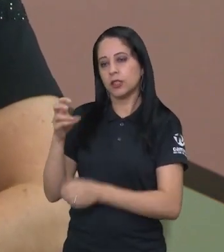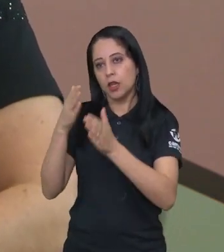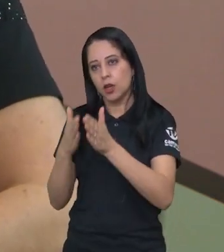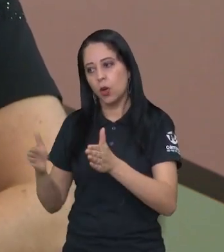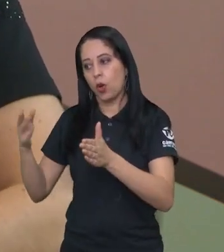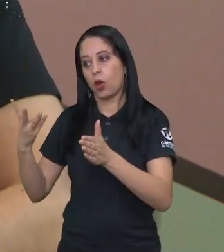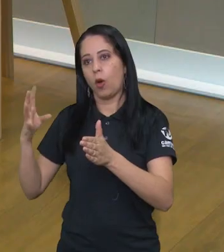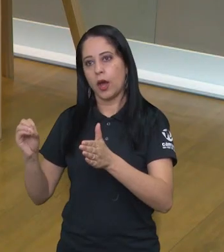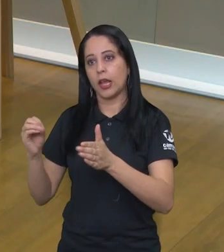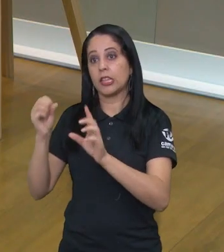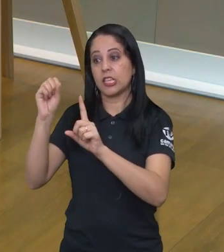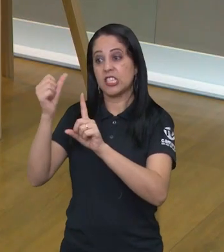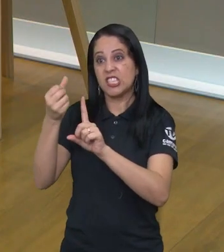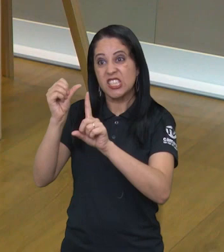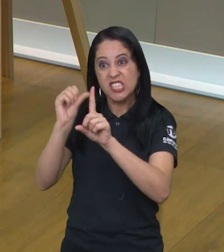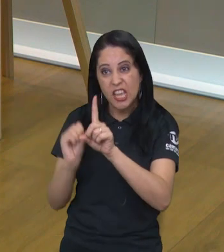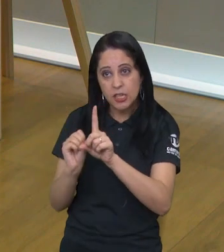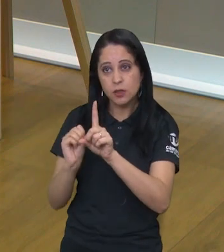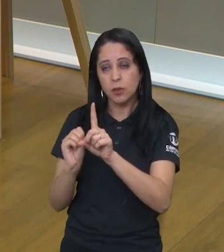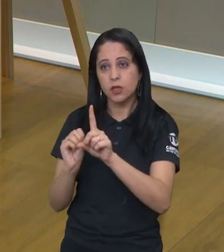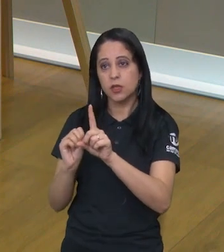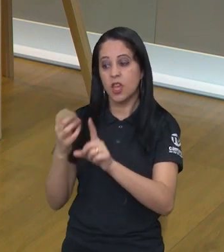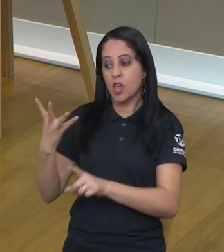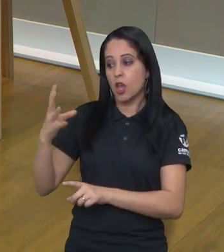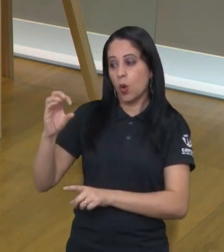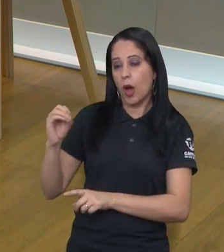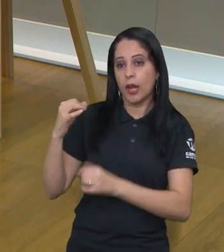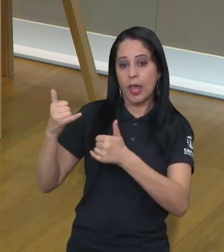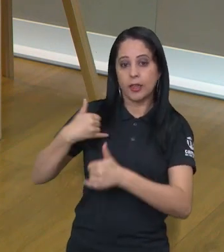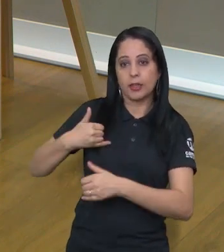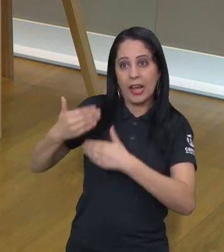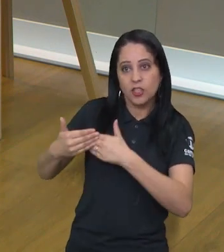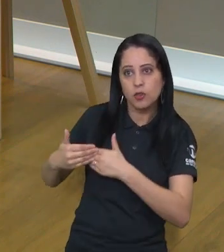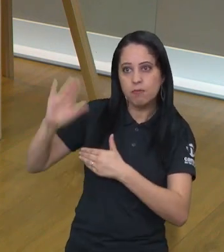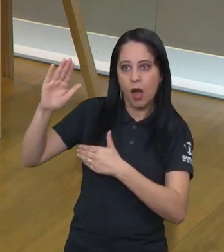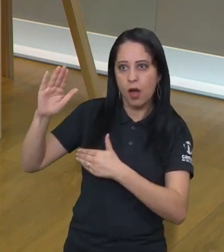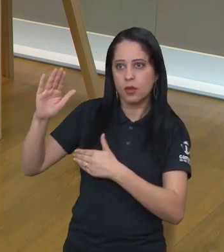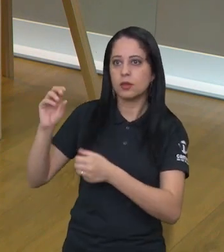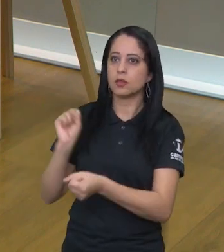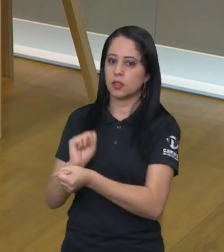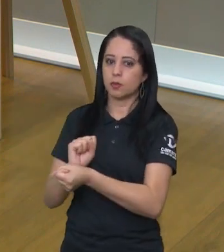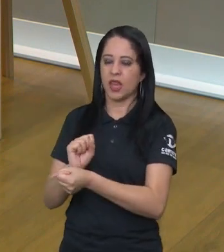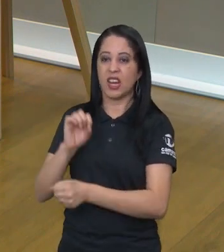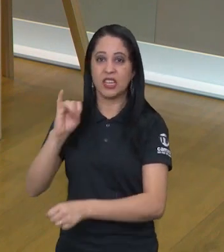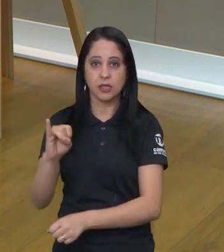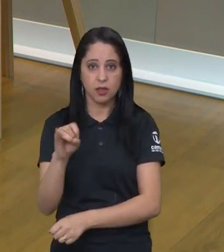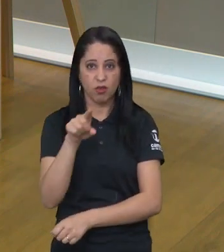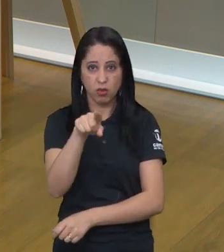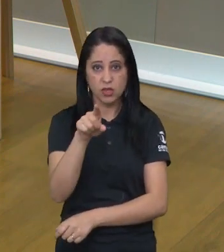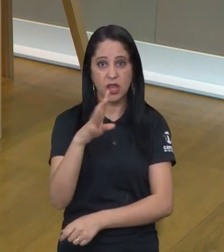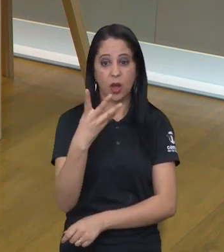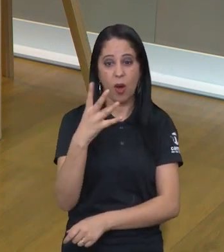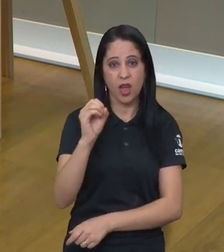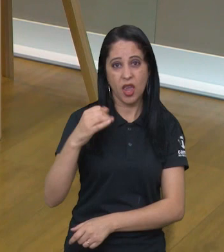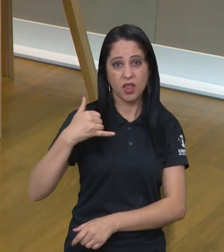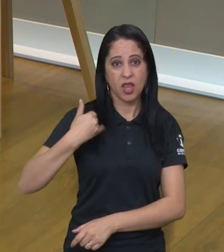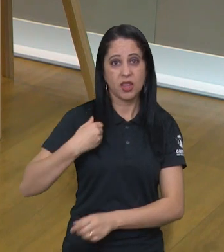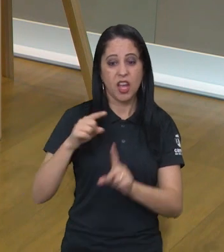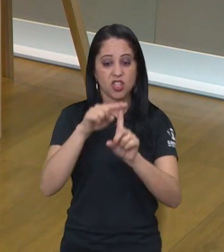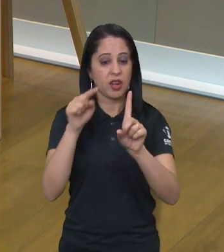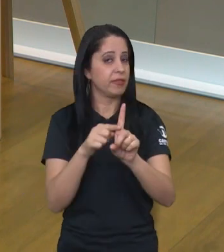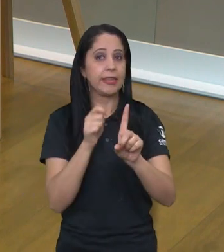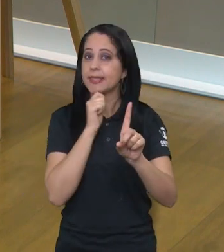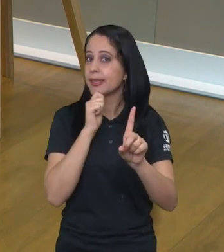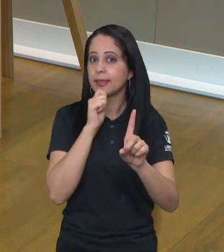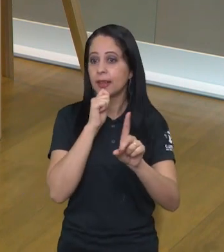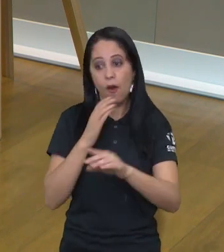6 meses. E acima de 40, 3 meses. Então, deu 3 meses aí, não rolou, corre para o hospital, para a médica, né, na verdade, para uma